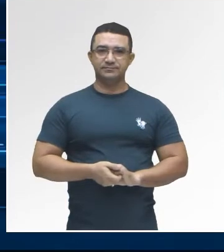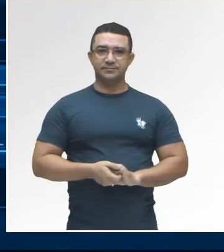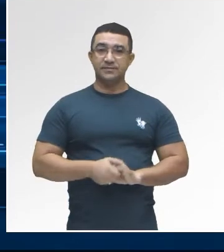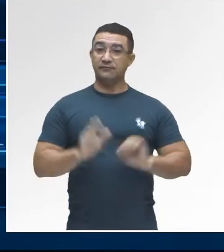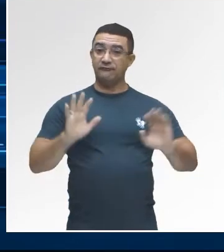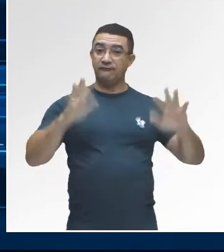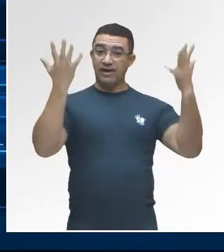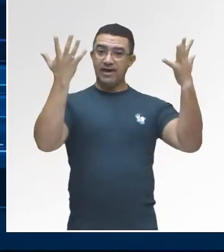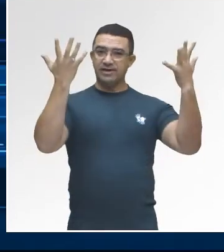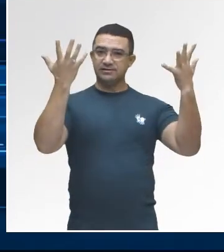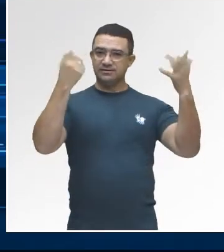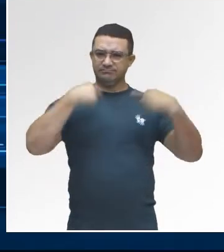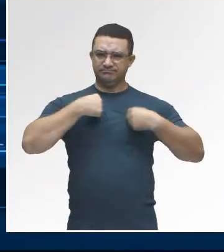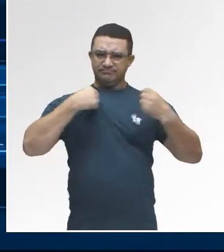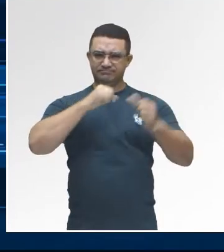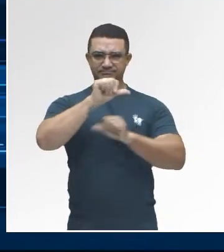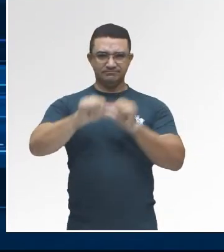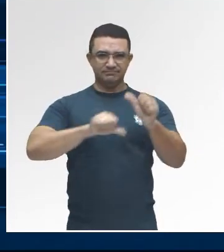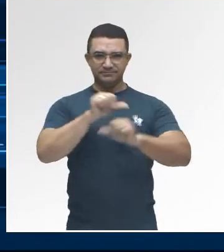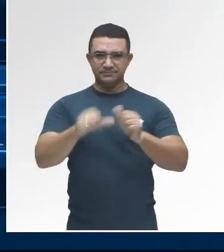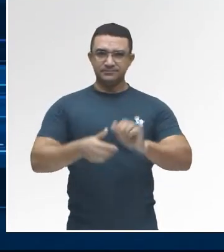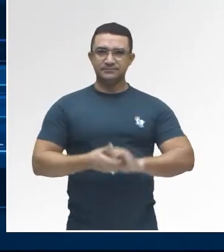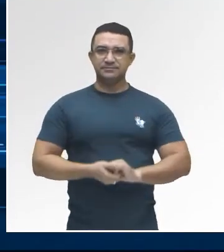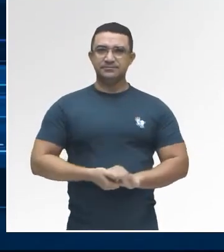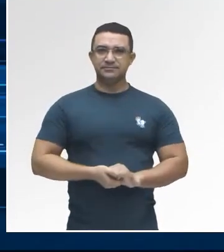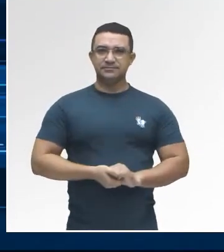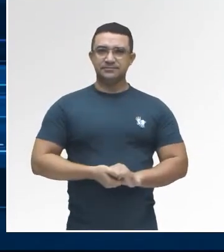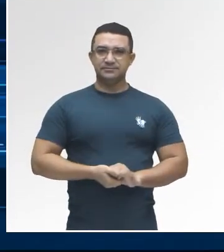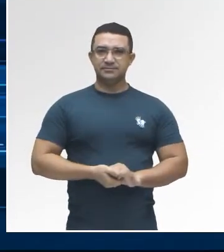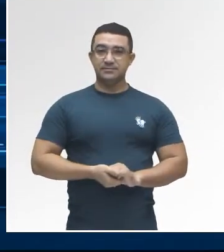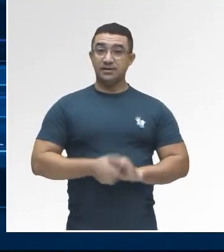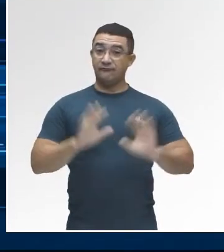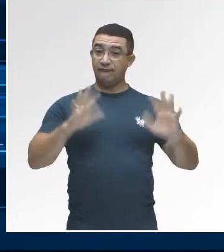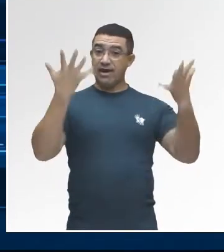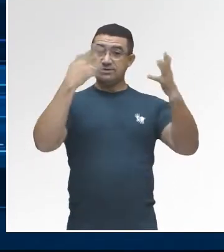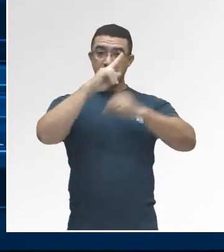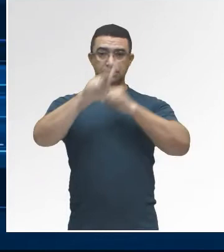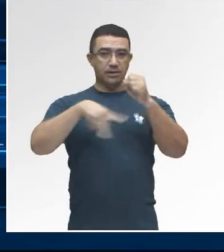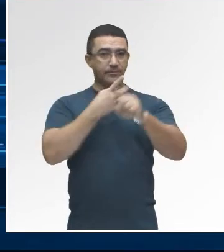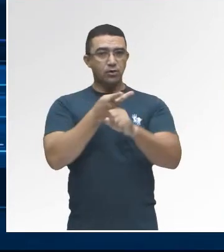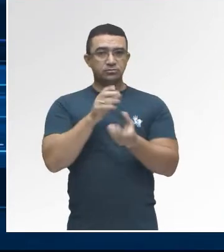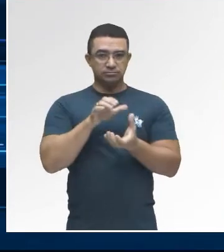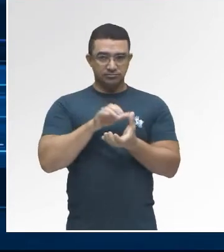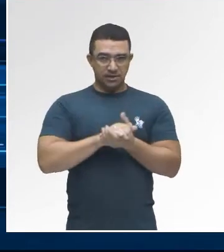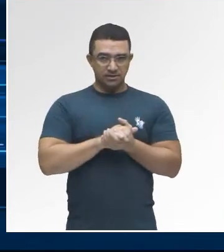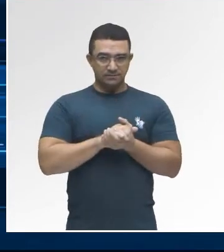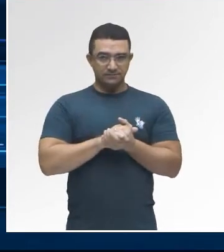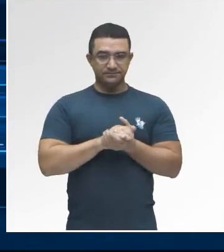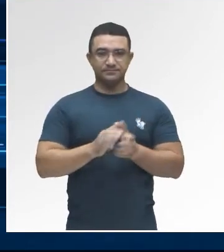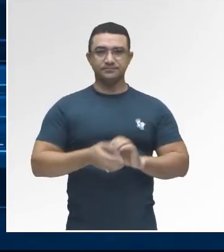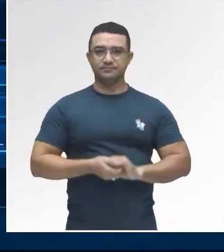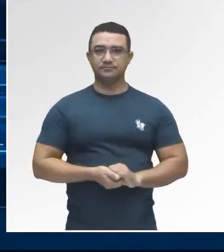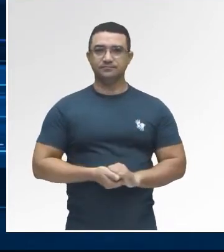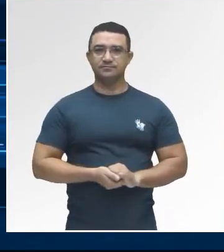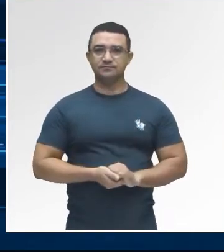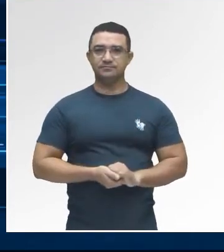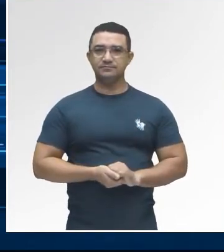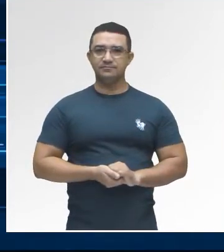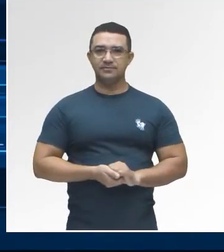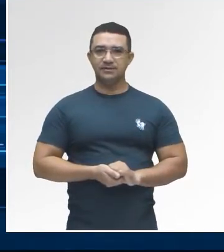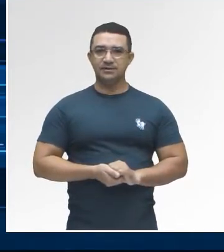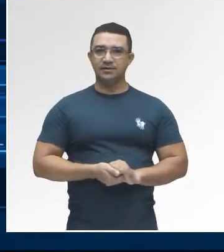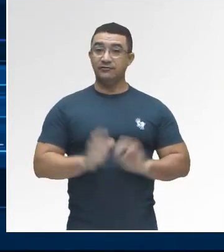party, festa fantasia. Reception, festa pós-casamento. The wedding